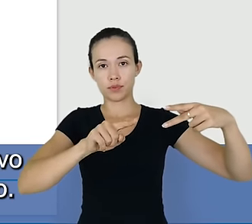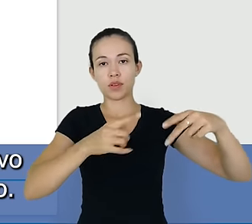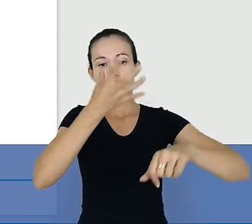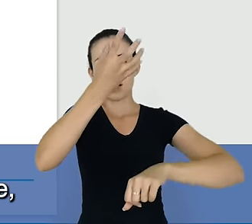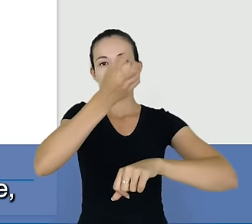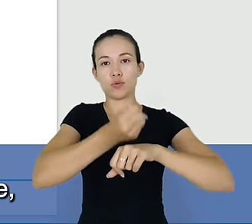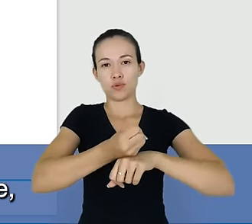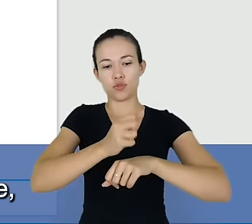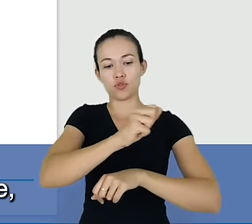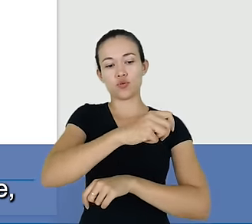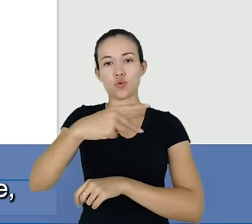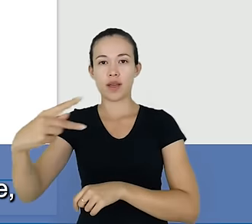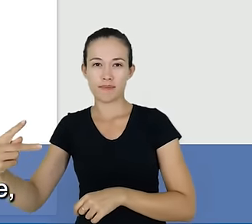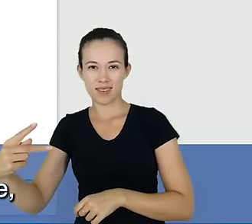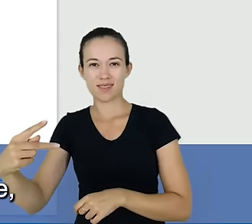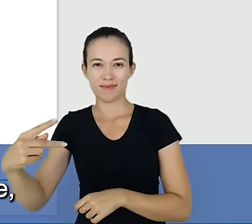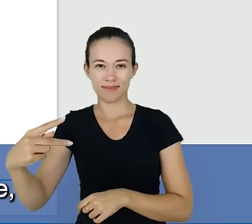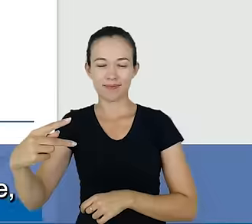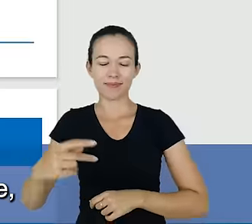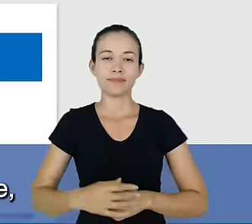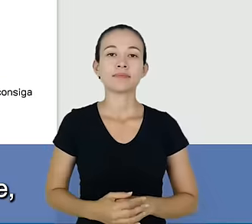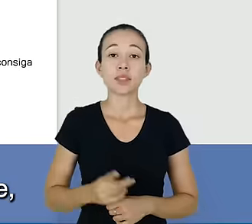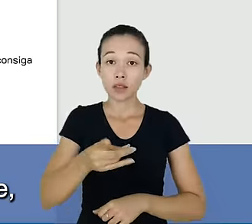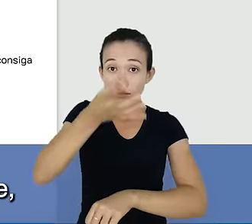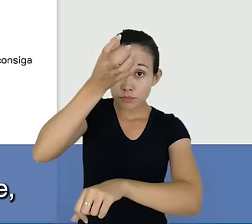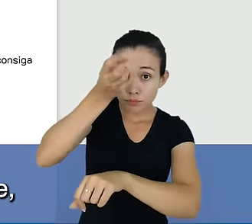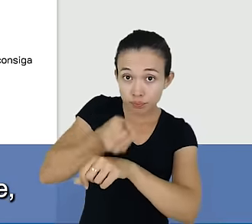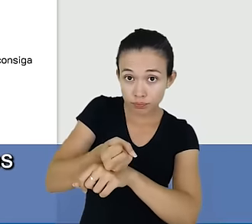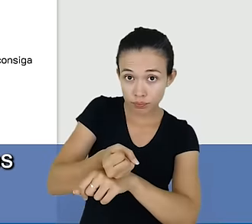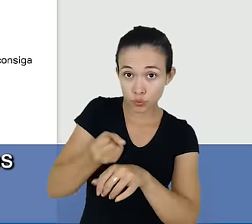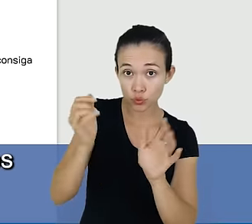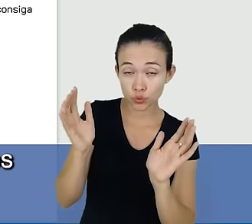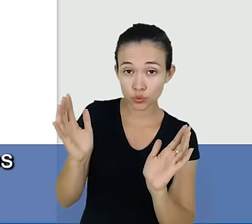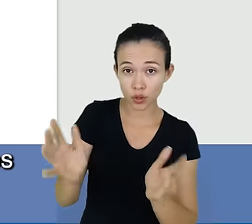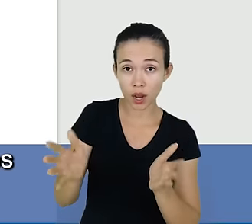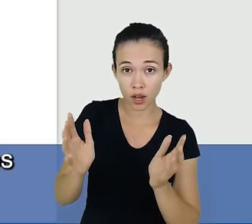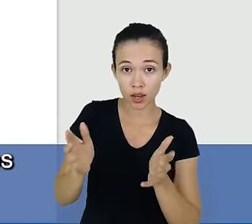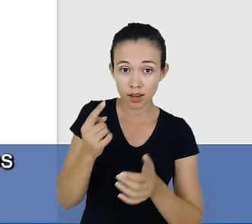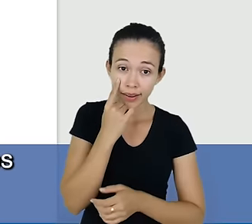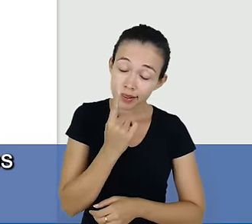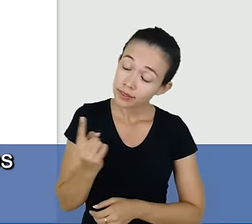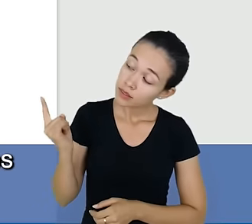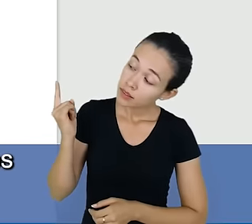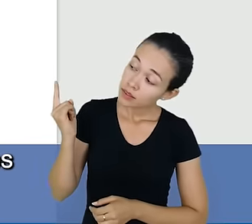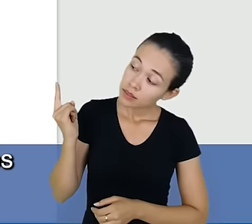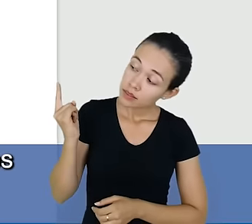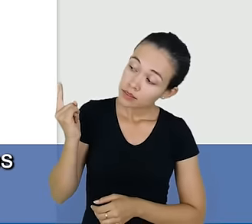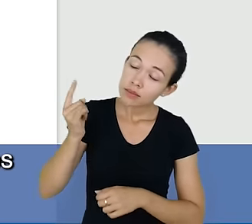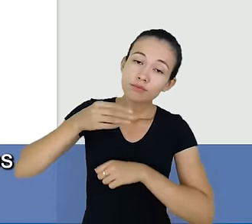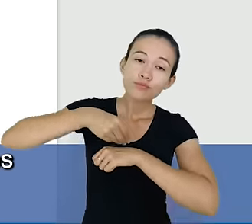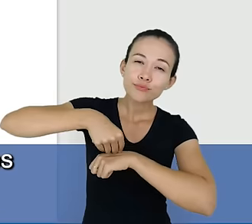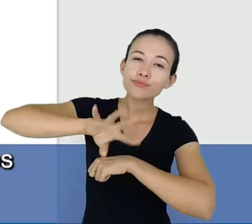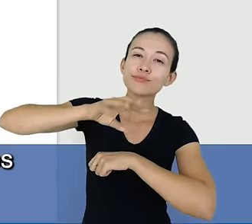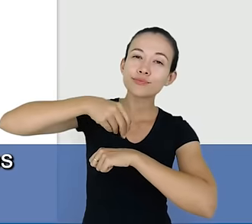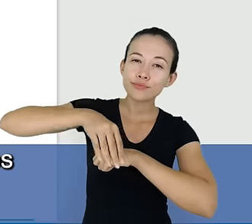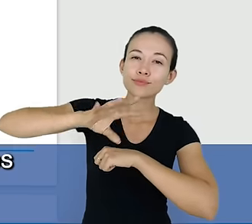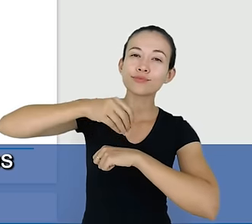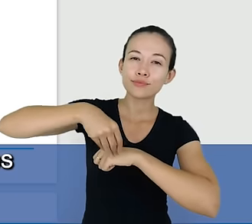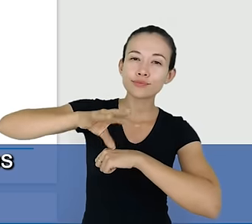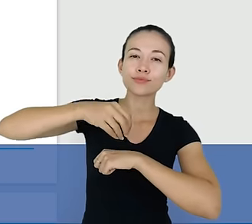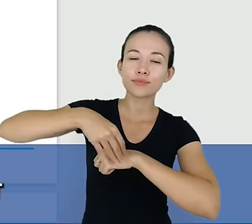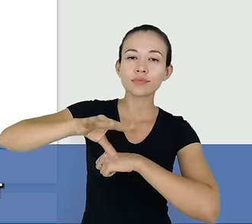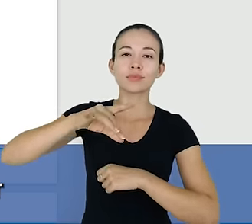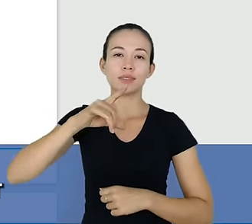instalação quando eu faço a instalação com ele né ele vem trazendo aqui as orientações em que a gente vai